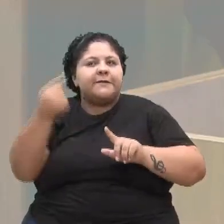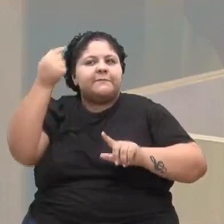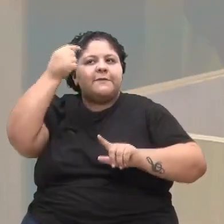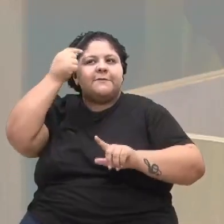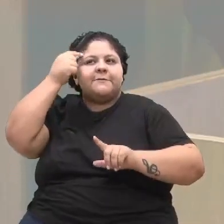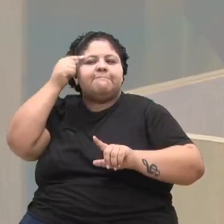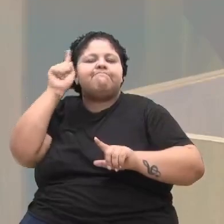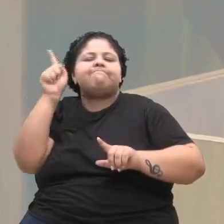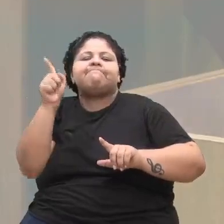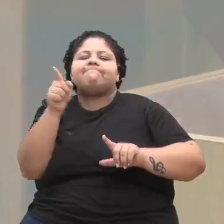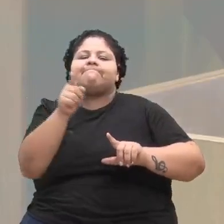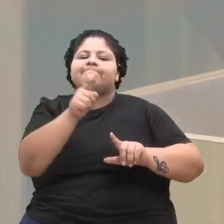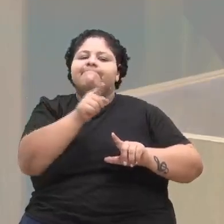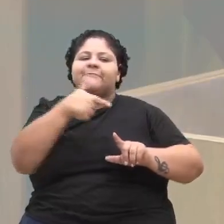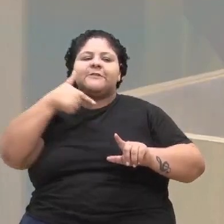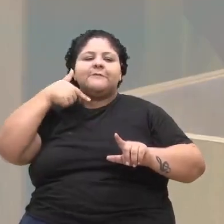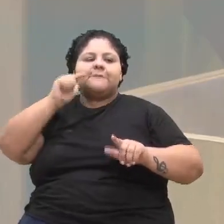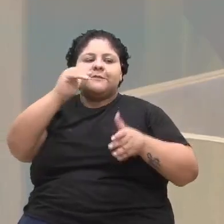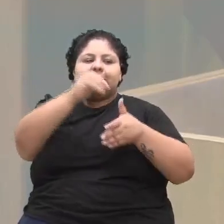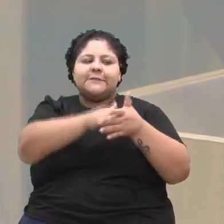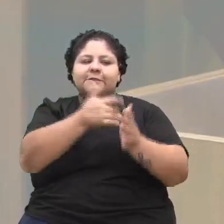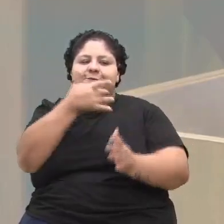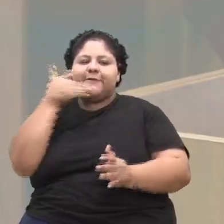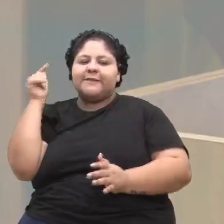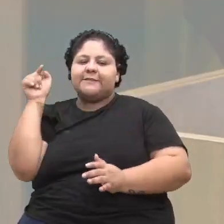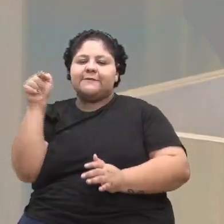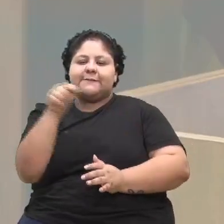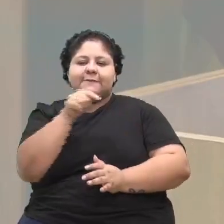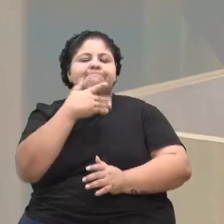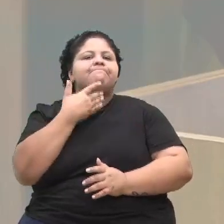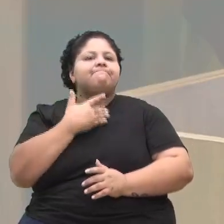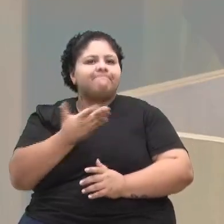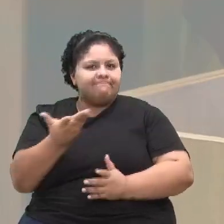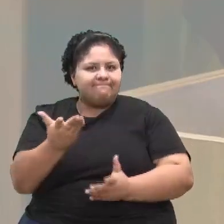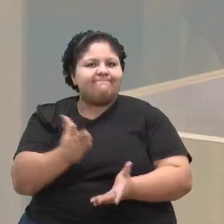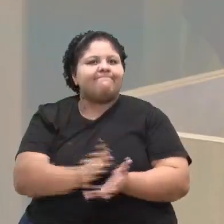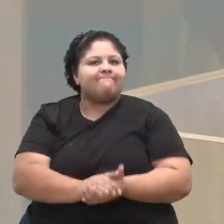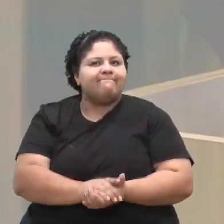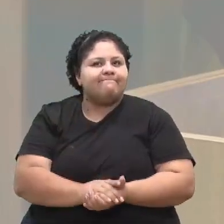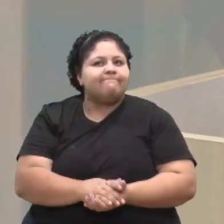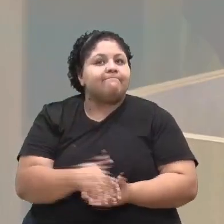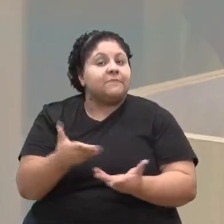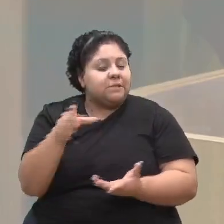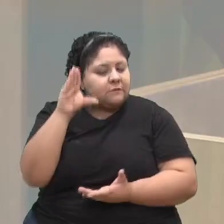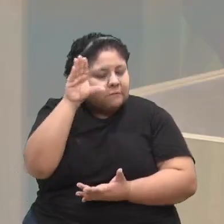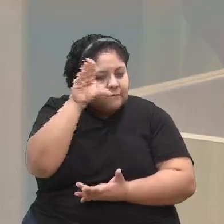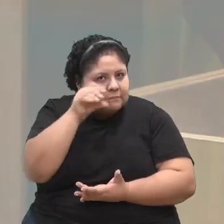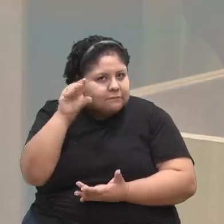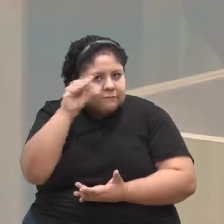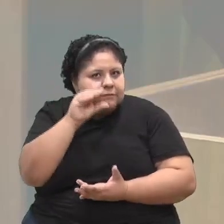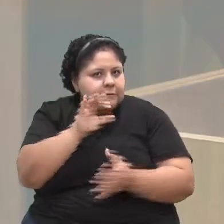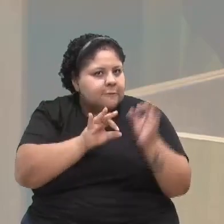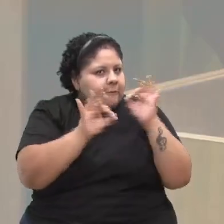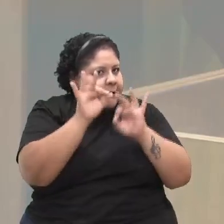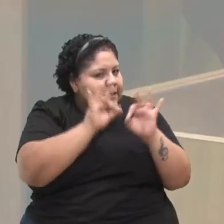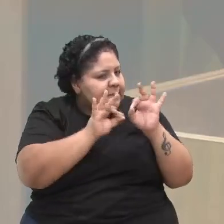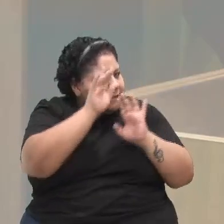aqui. Está todo mundo contente. Então, gente, analisem